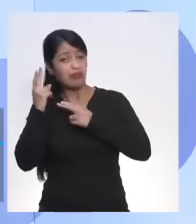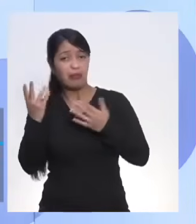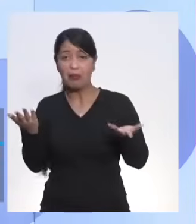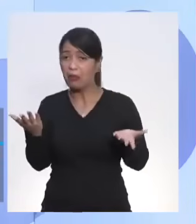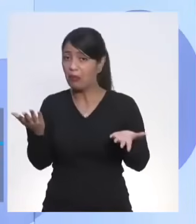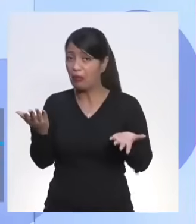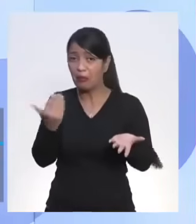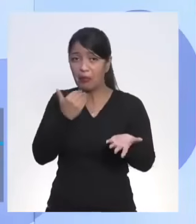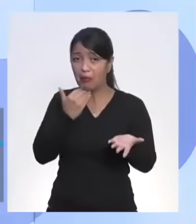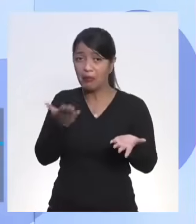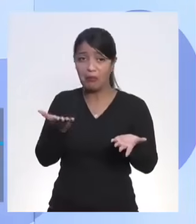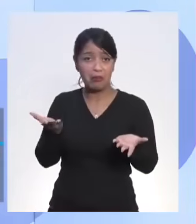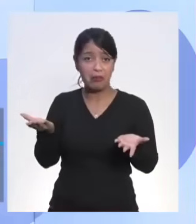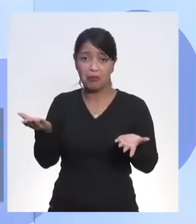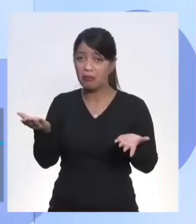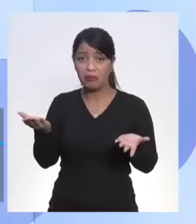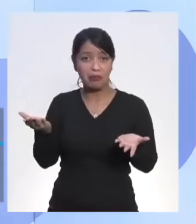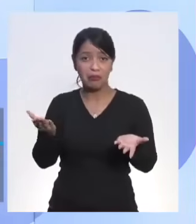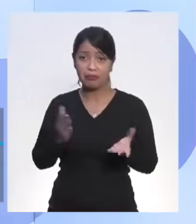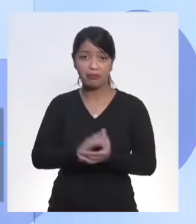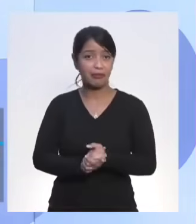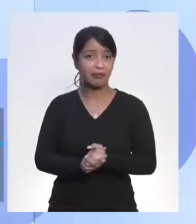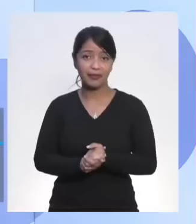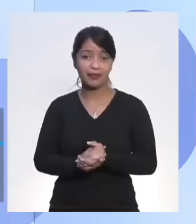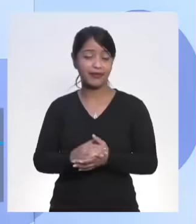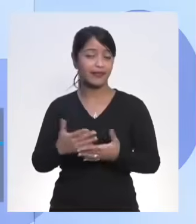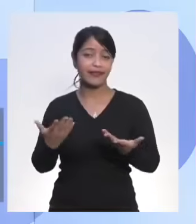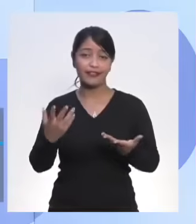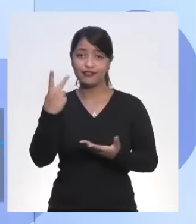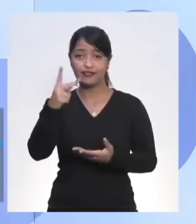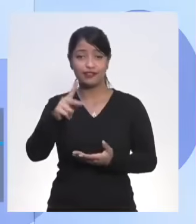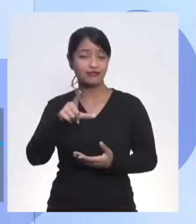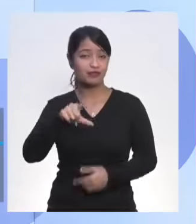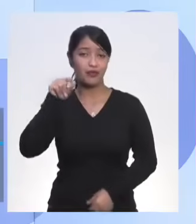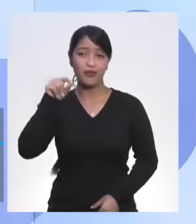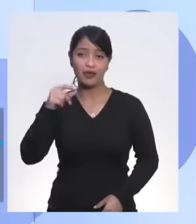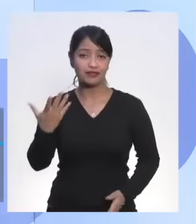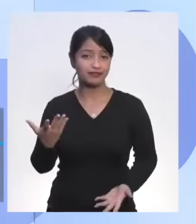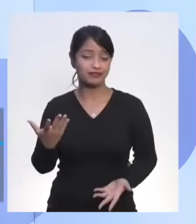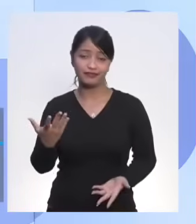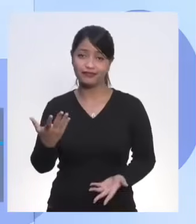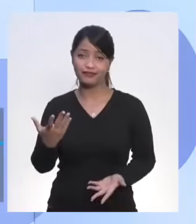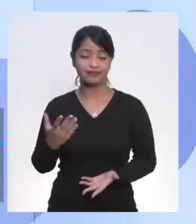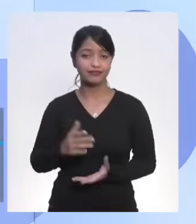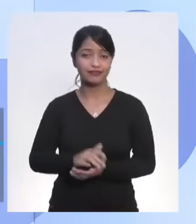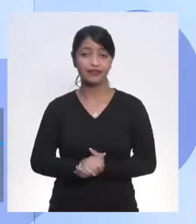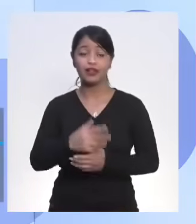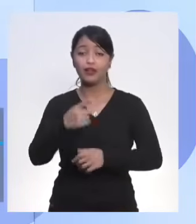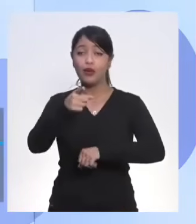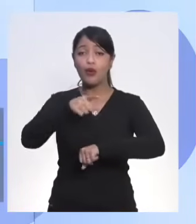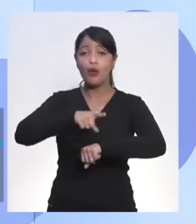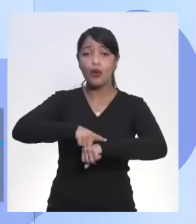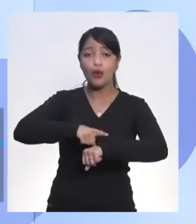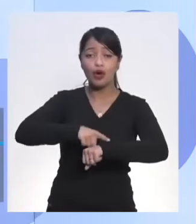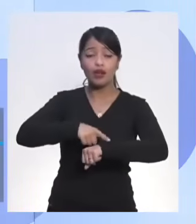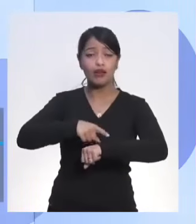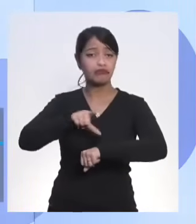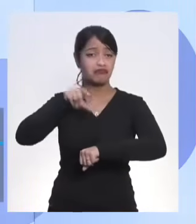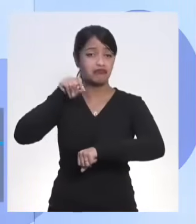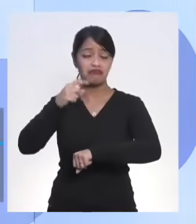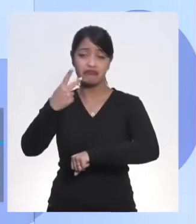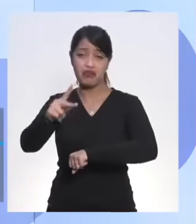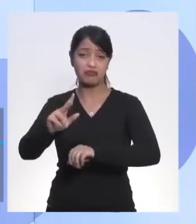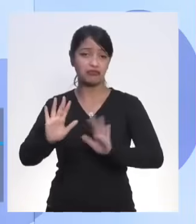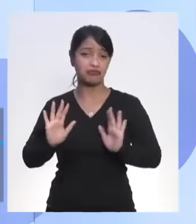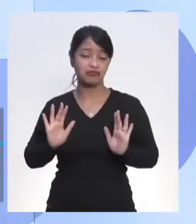Tipo, aí é a escolha da organização dos seus horários. E para esses horários a gente